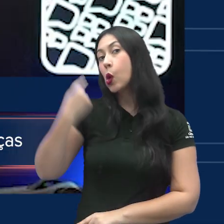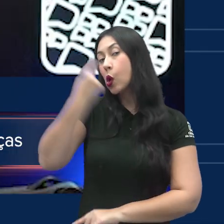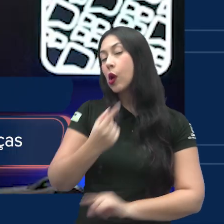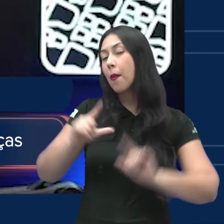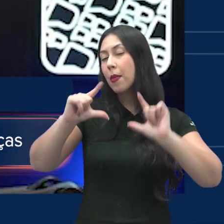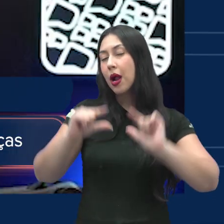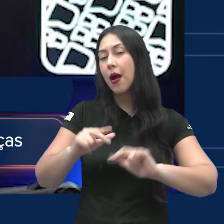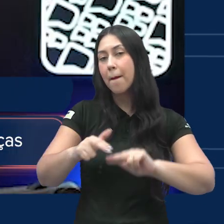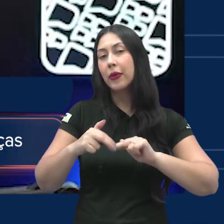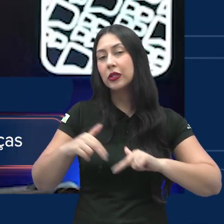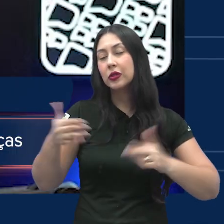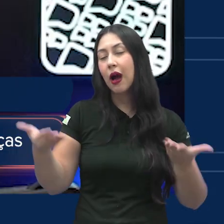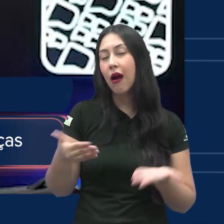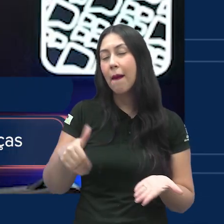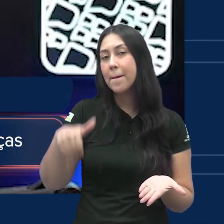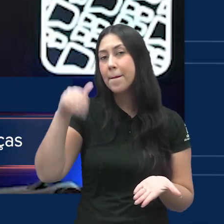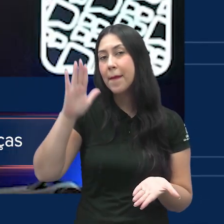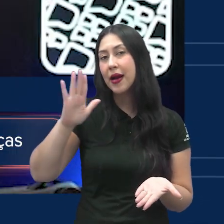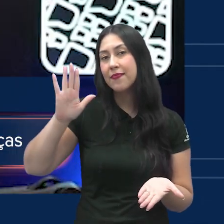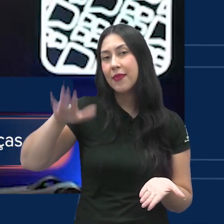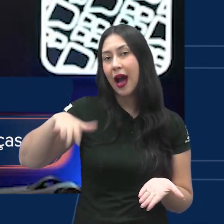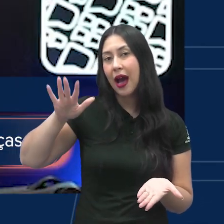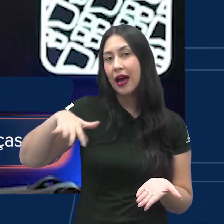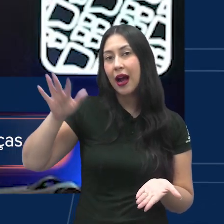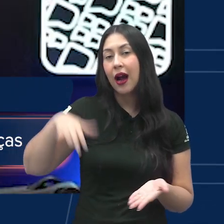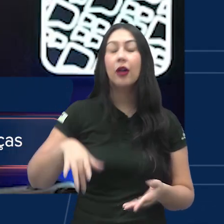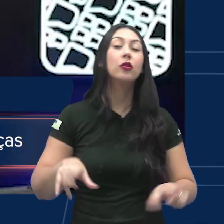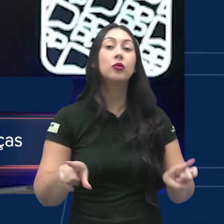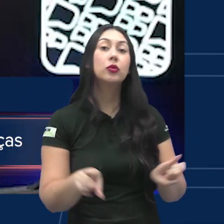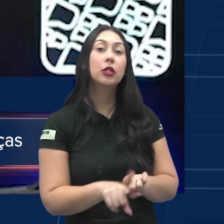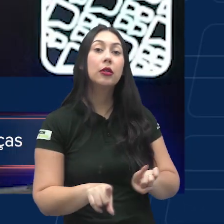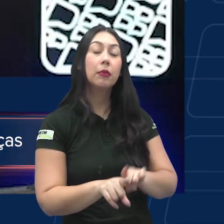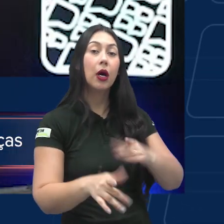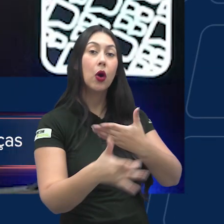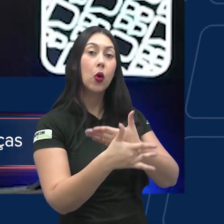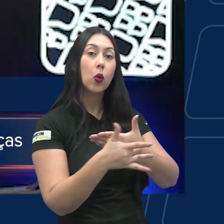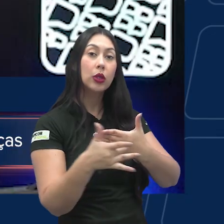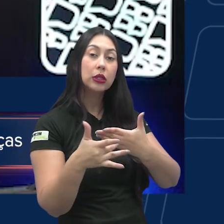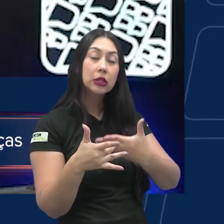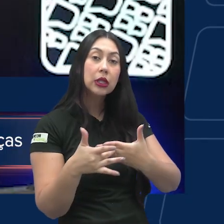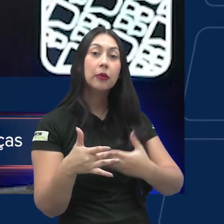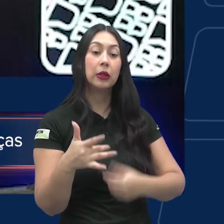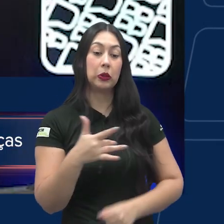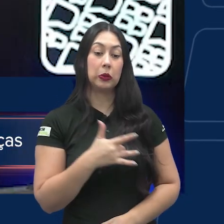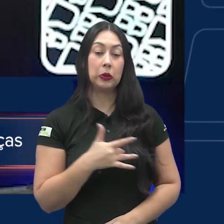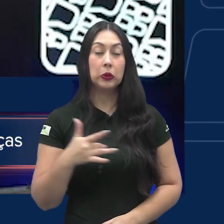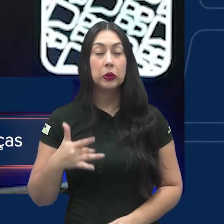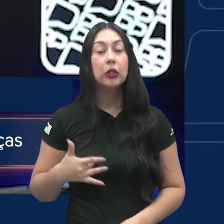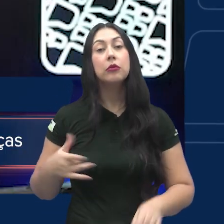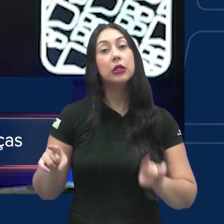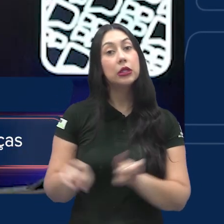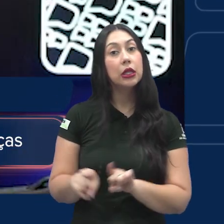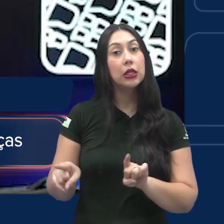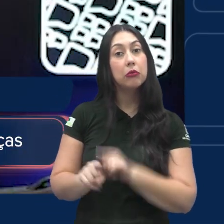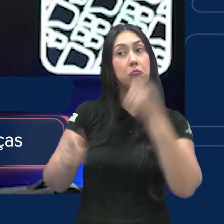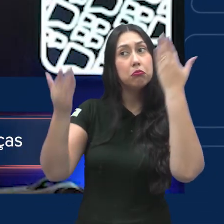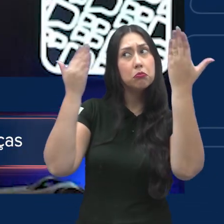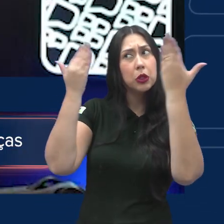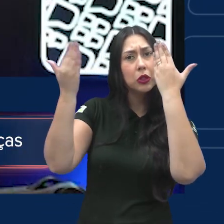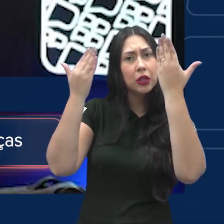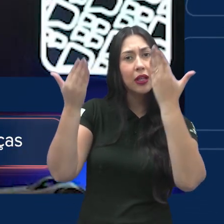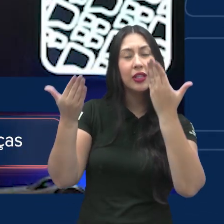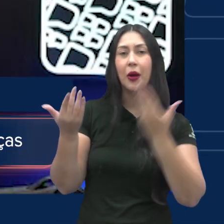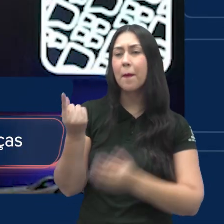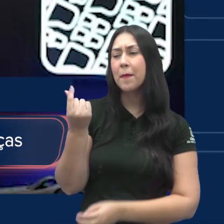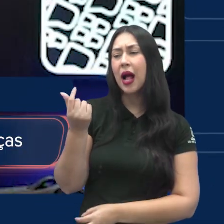uma diminuição de custo. Por fim, no exame médico e psicotécnico, aqui no Detran de São Paulo, a gente diminuiu o